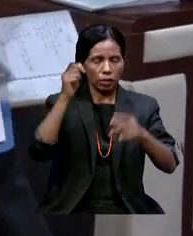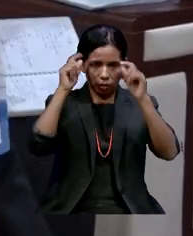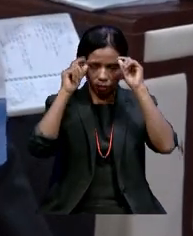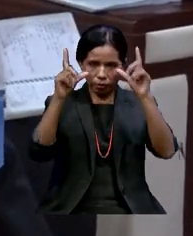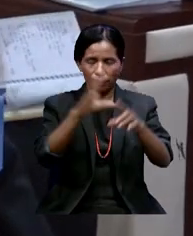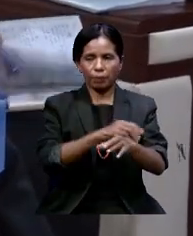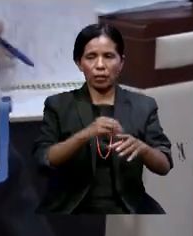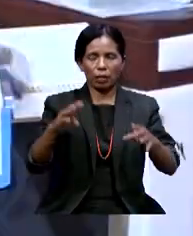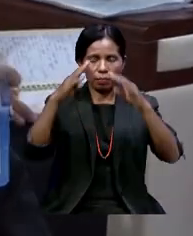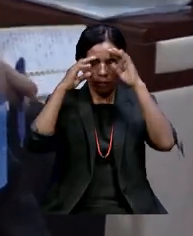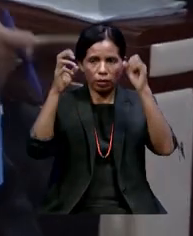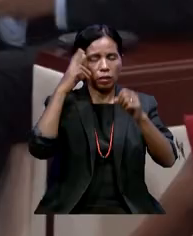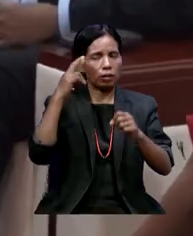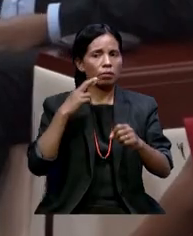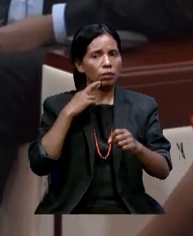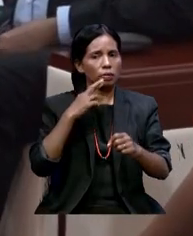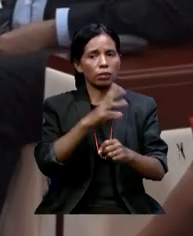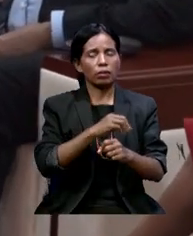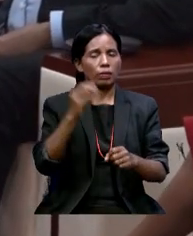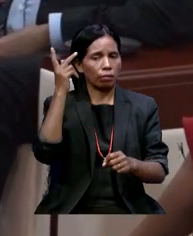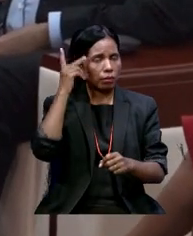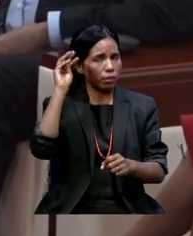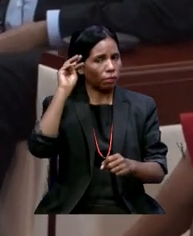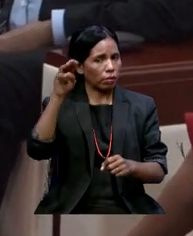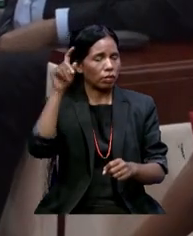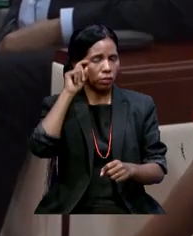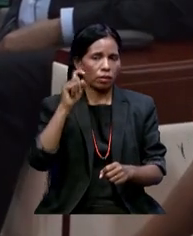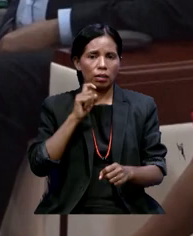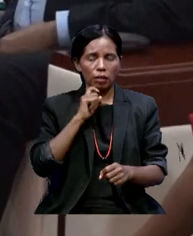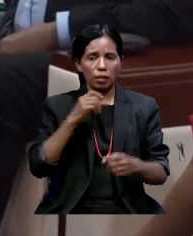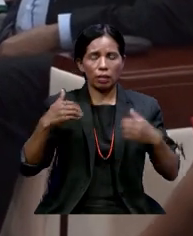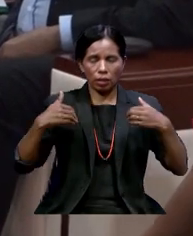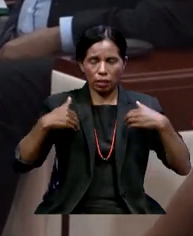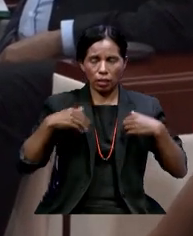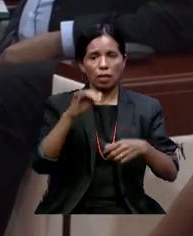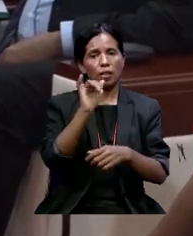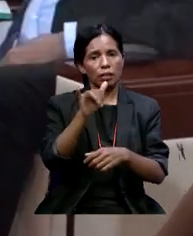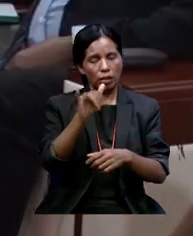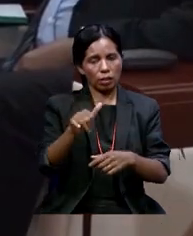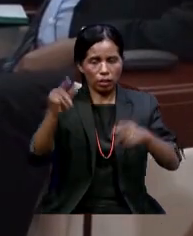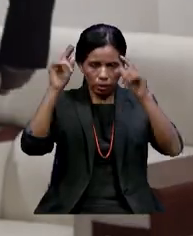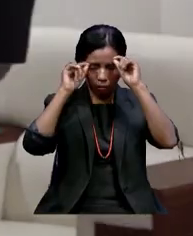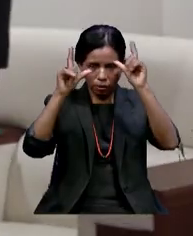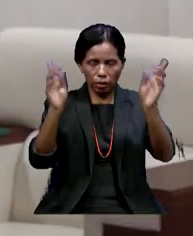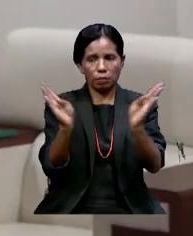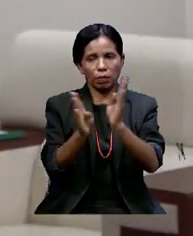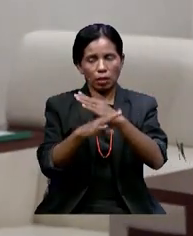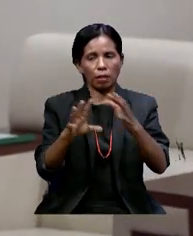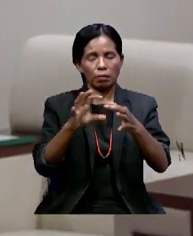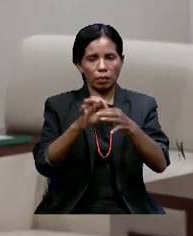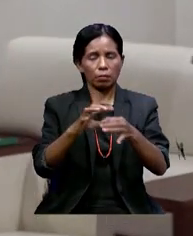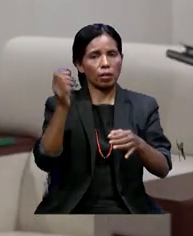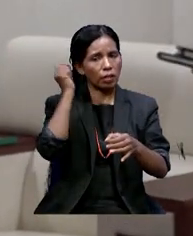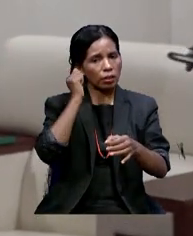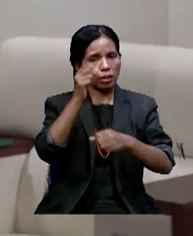Antes, né, Presidente da República, José Ramos Horta, no Primeiro-Ministro, Cairala Senana Guzmão, e há um consenso que Timor-Leste se sai membro pleno ASEAN e